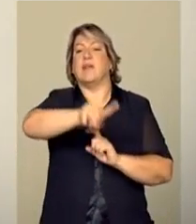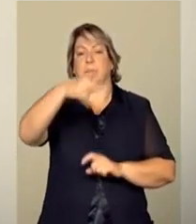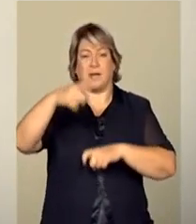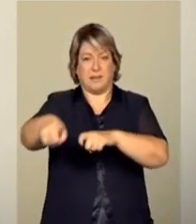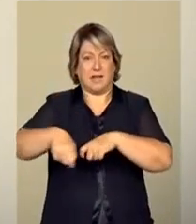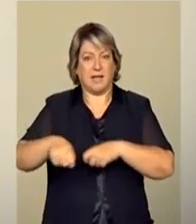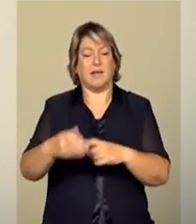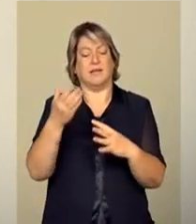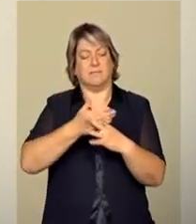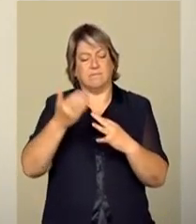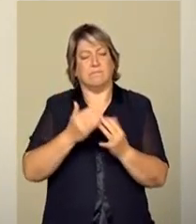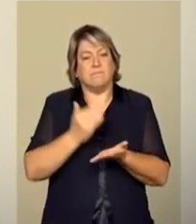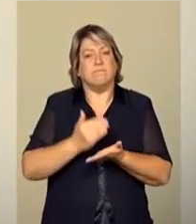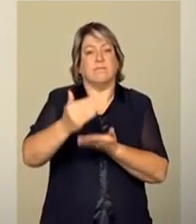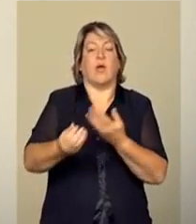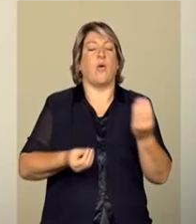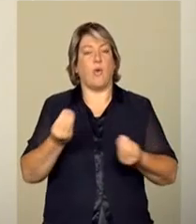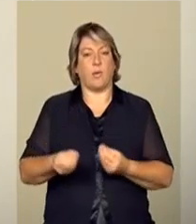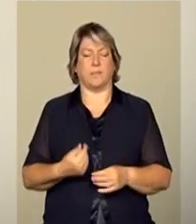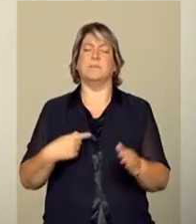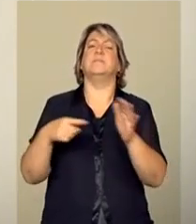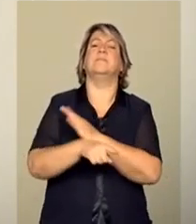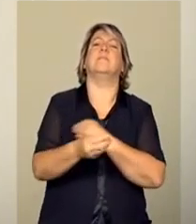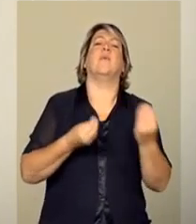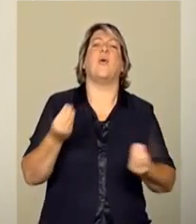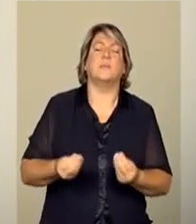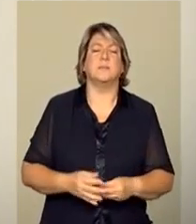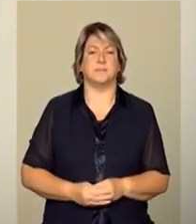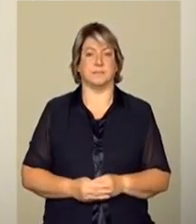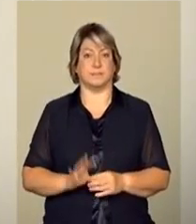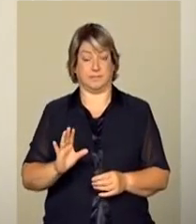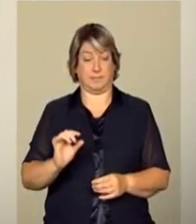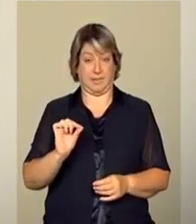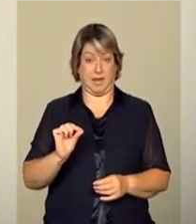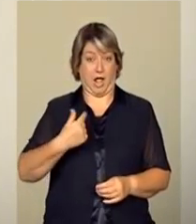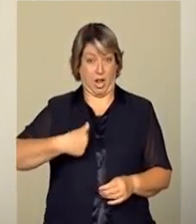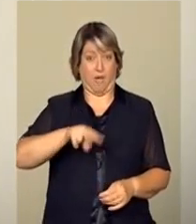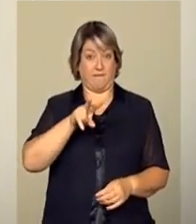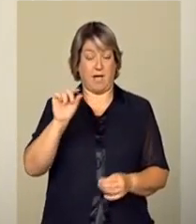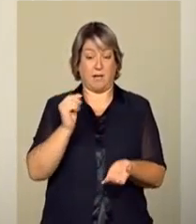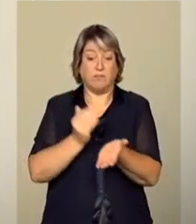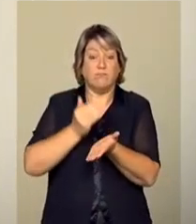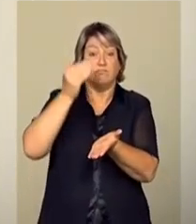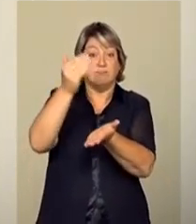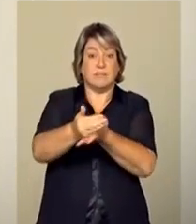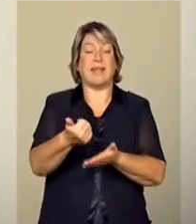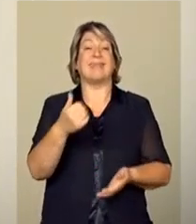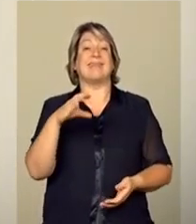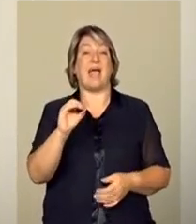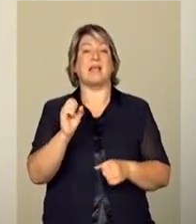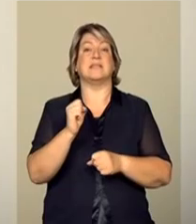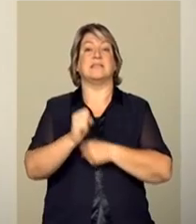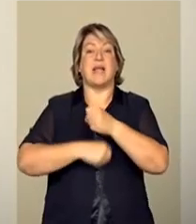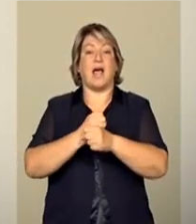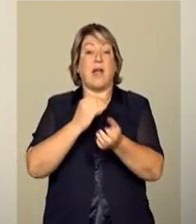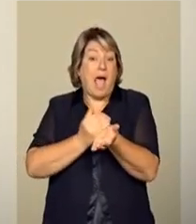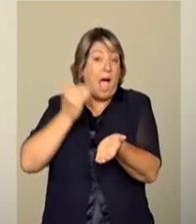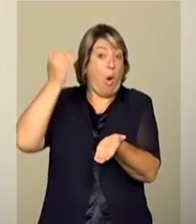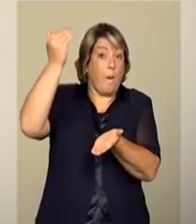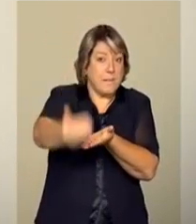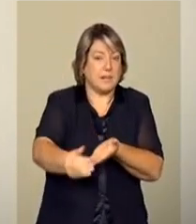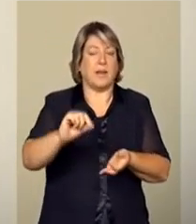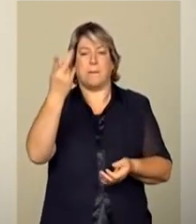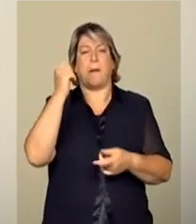semiárido e como é que é isso presidenta olha Luciano é o seguinte nós vamos prorrogar por 10 anos o prazo para pagamento